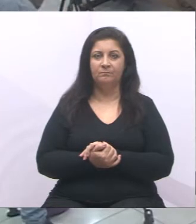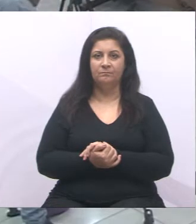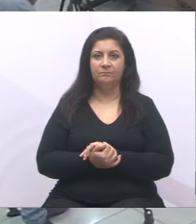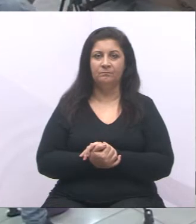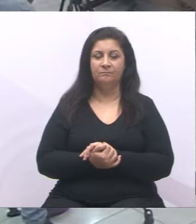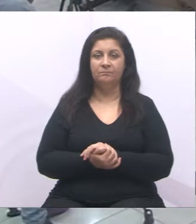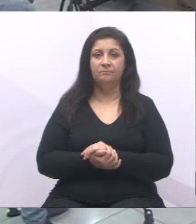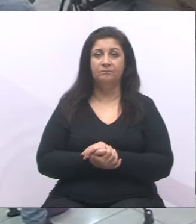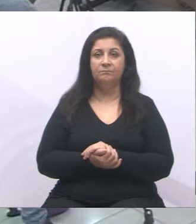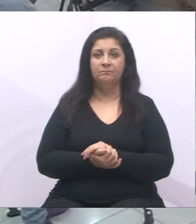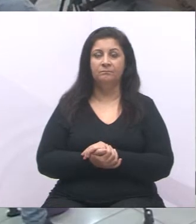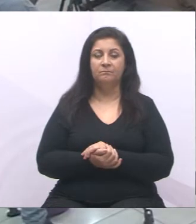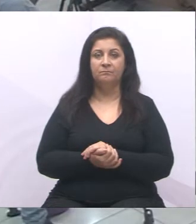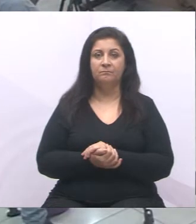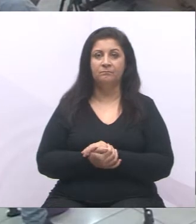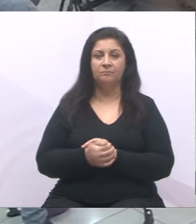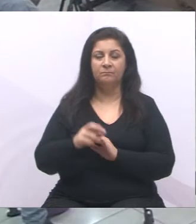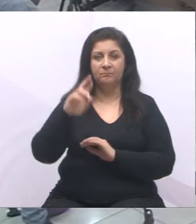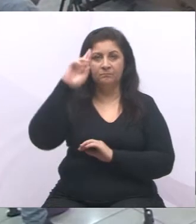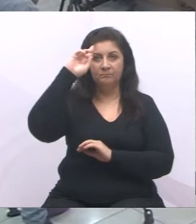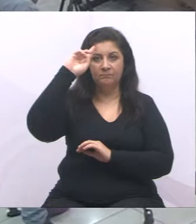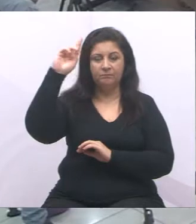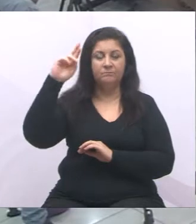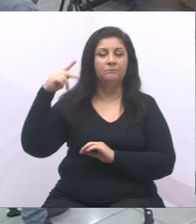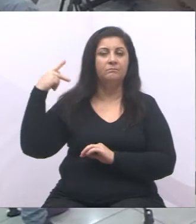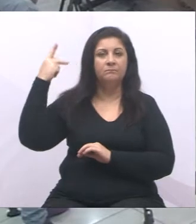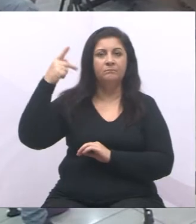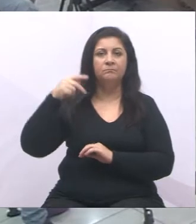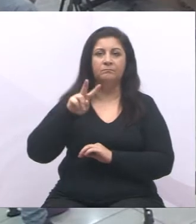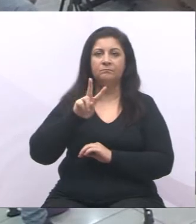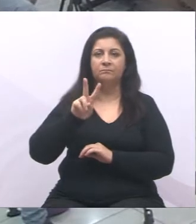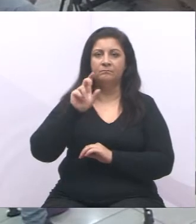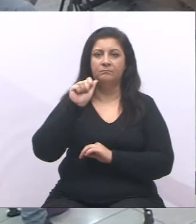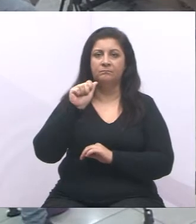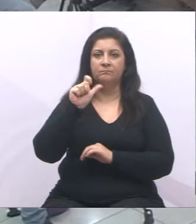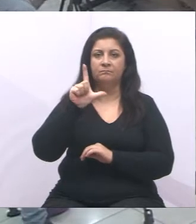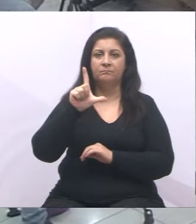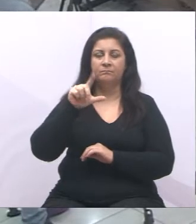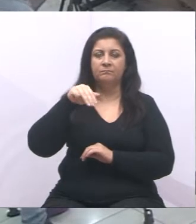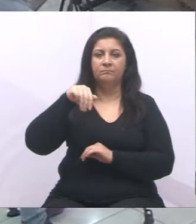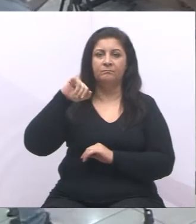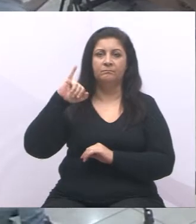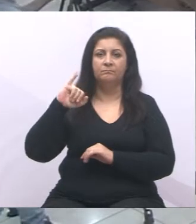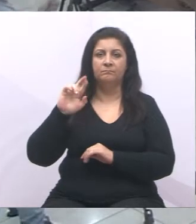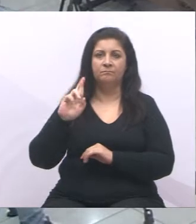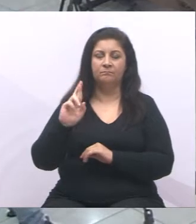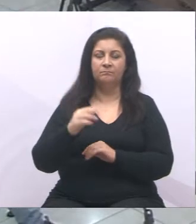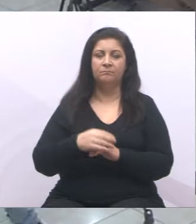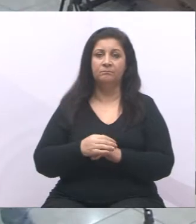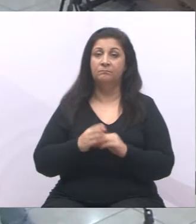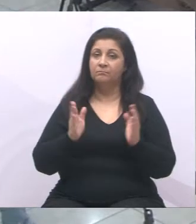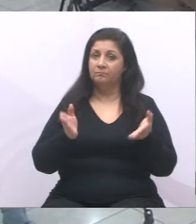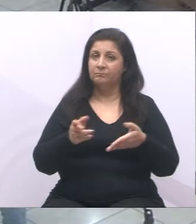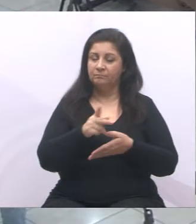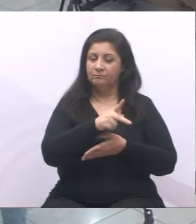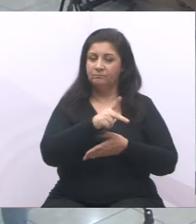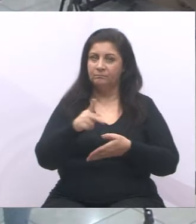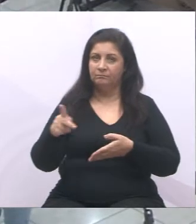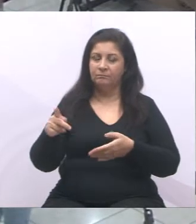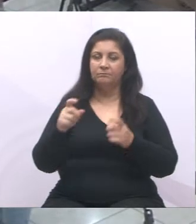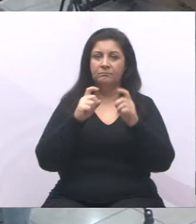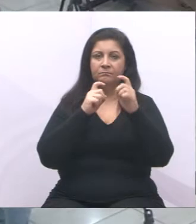Excelentíssimo senhor, vereador Valmir do Parque Meia Lua, que nesse momento preside essa sessão